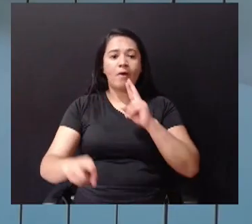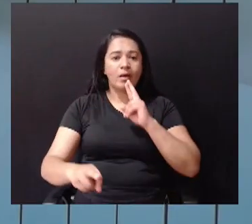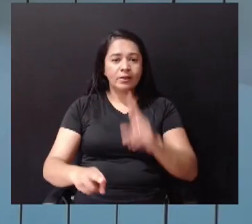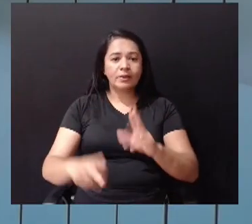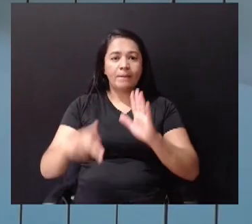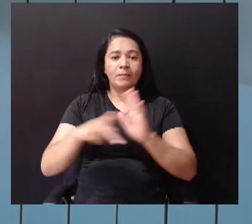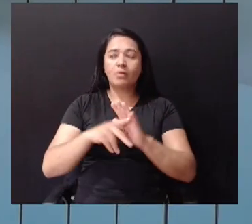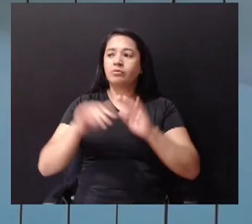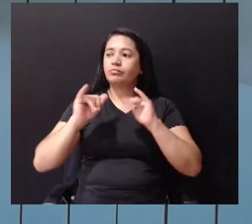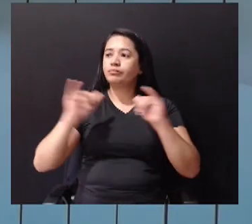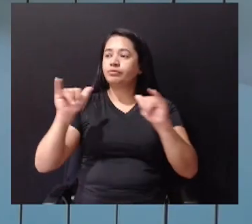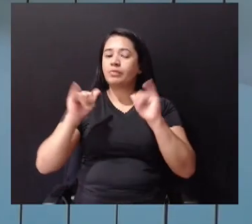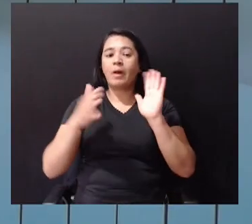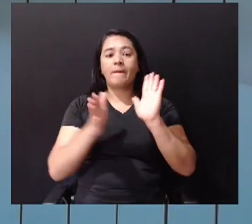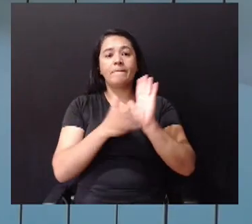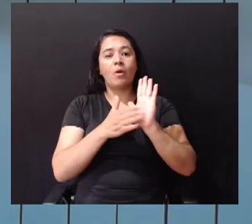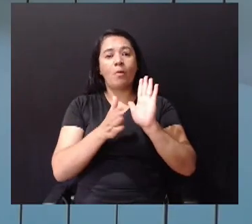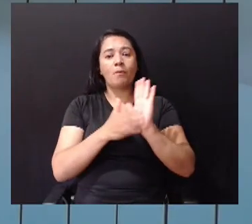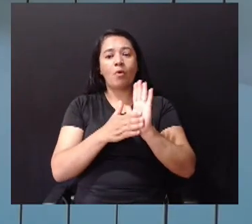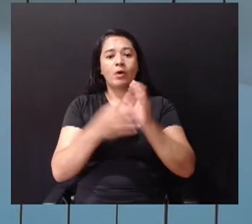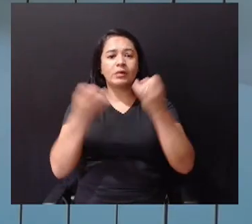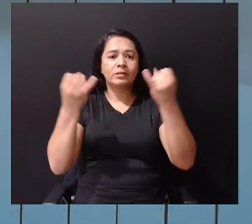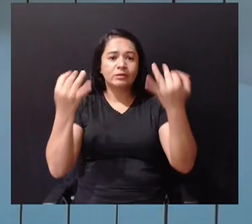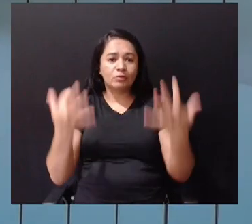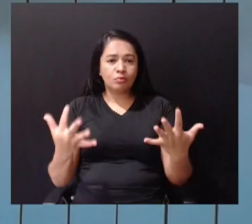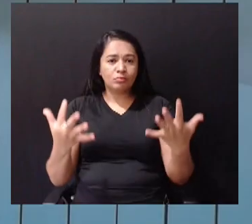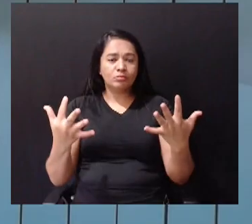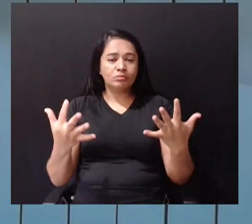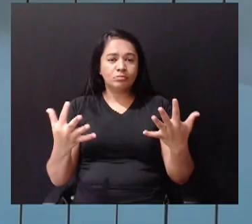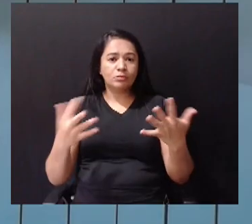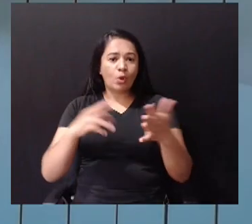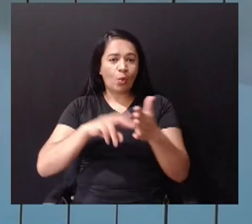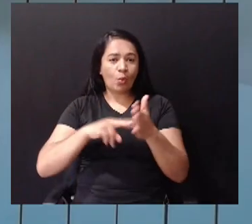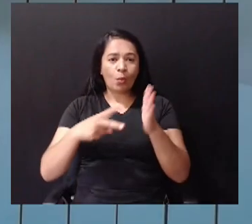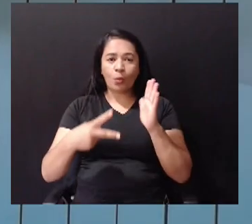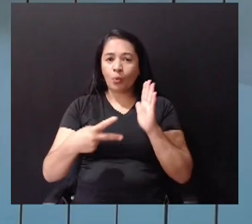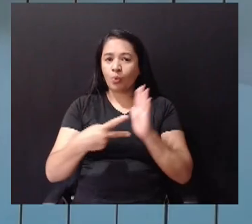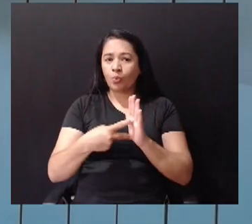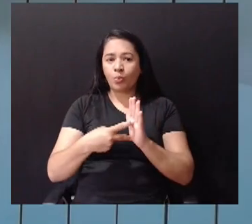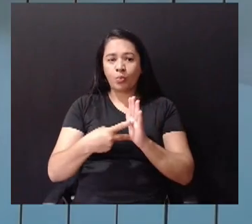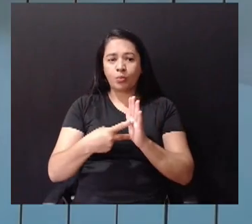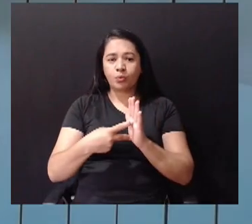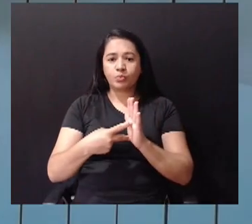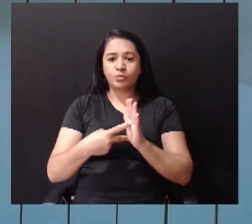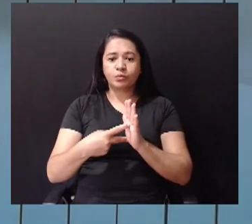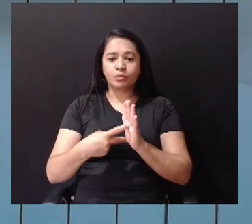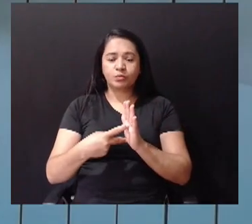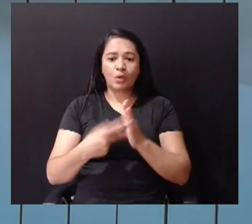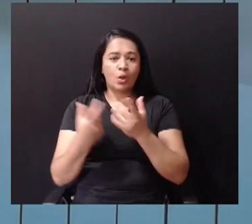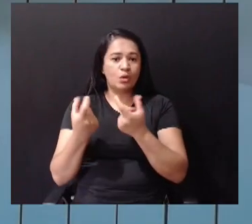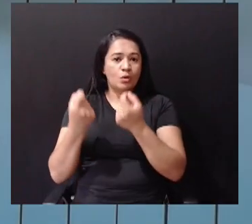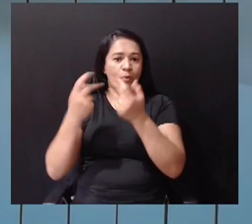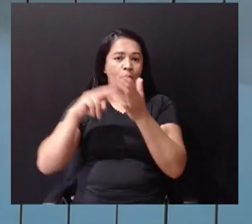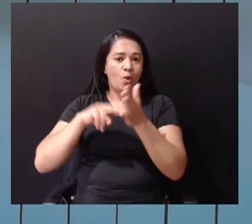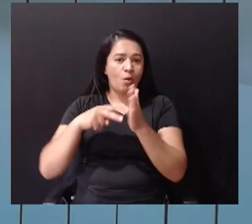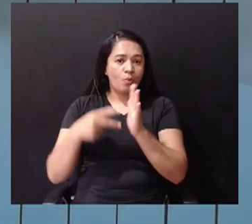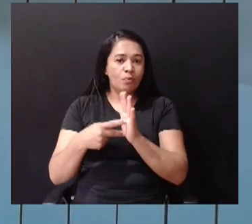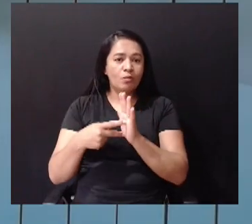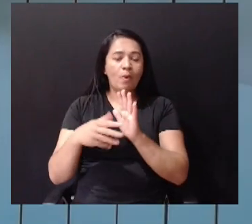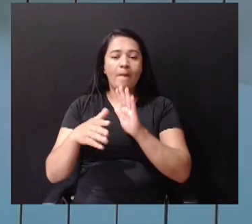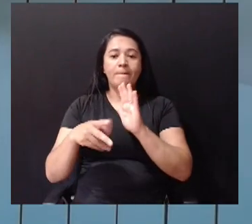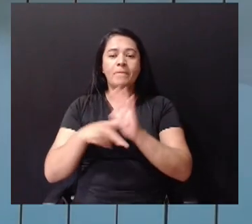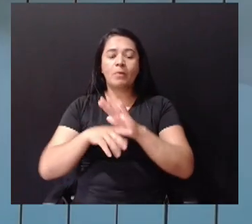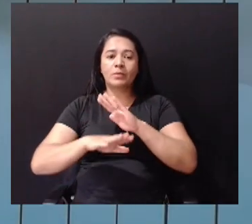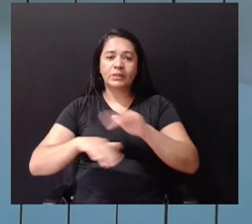propõe explicar o que é, né, esse tumor que acomete crianças e jovens